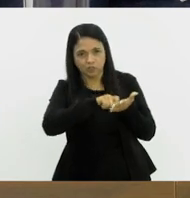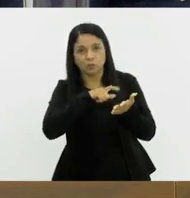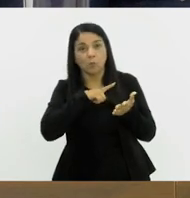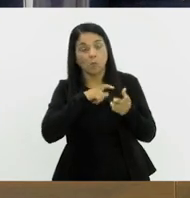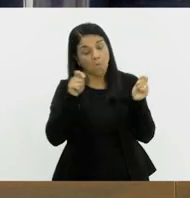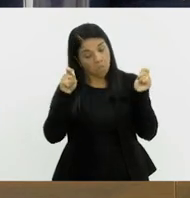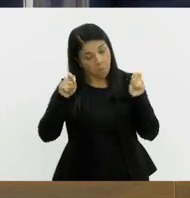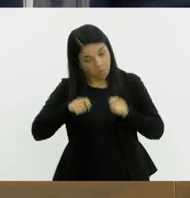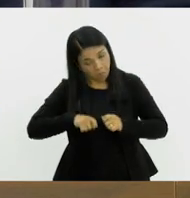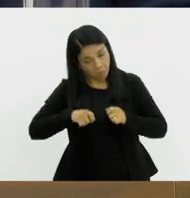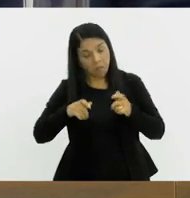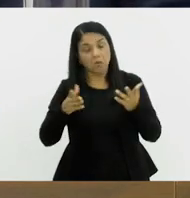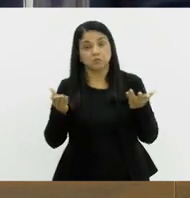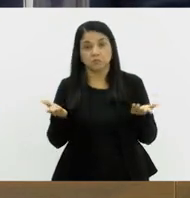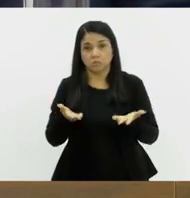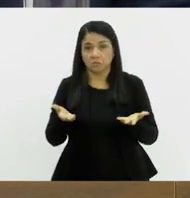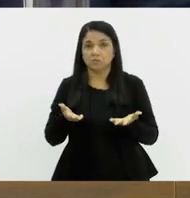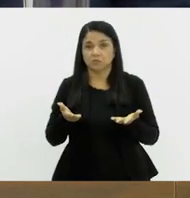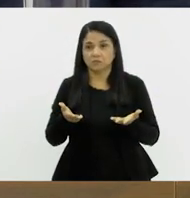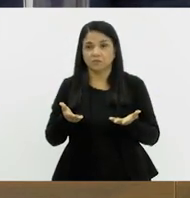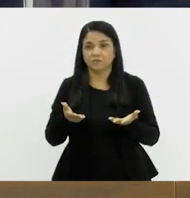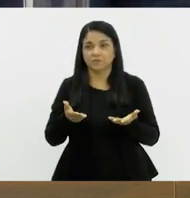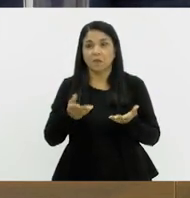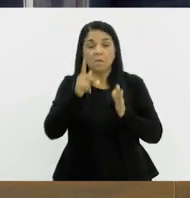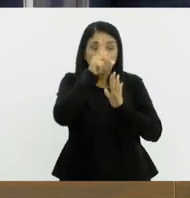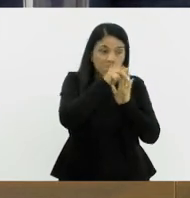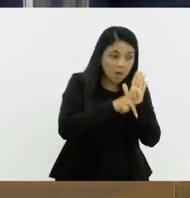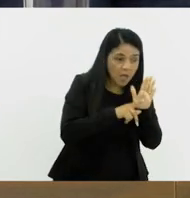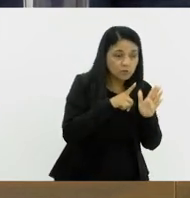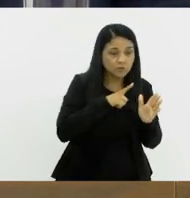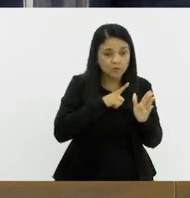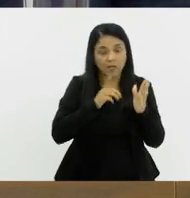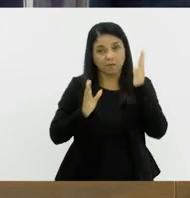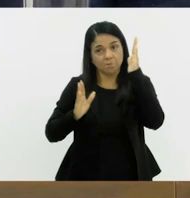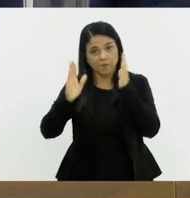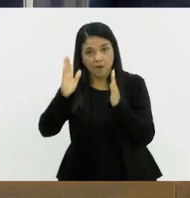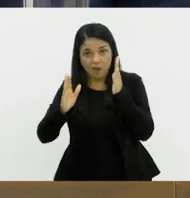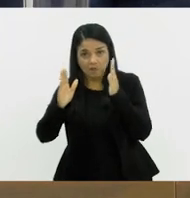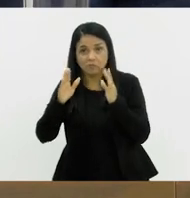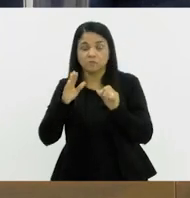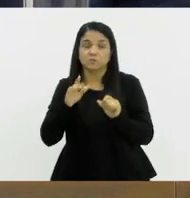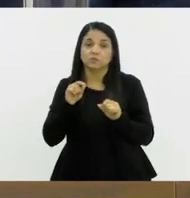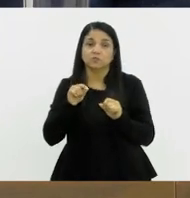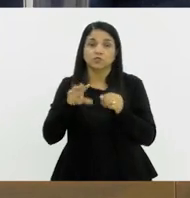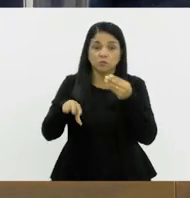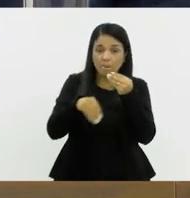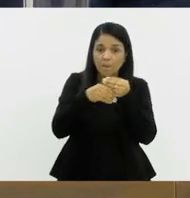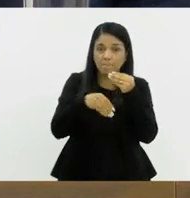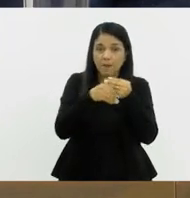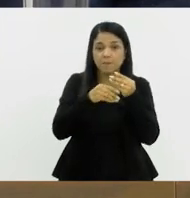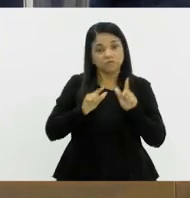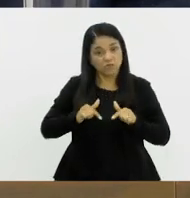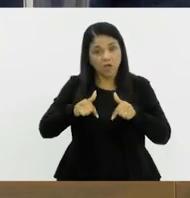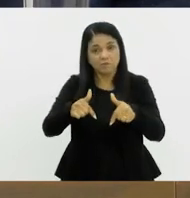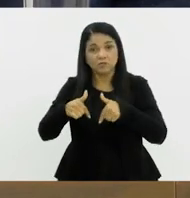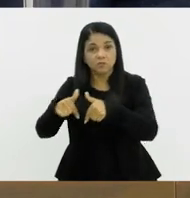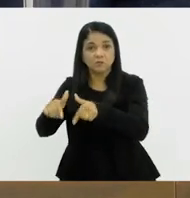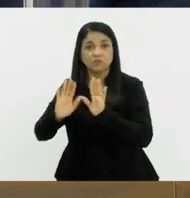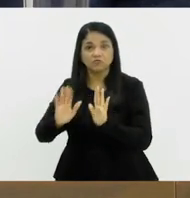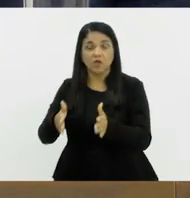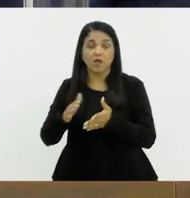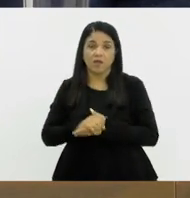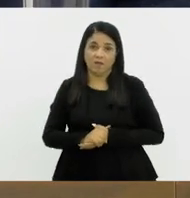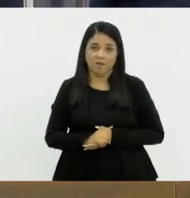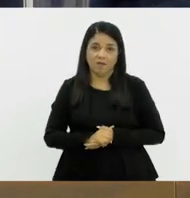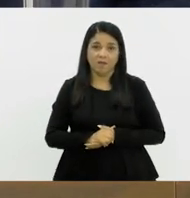ter. São coisas, por exemplo, tem um plano, tem data. Todas essas melhorias poderiam estar em execução. Por exemplo, poderia